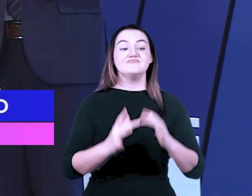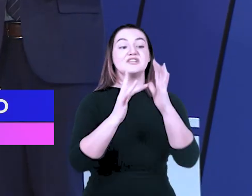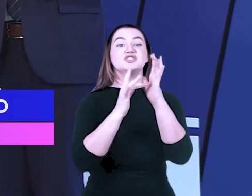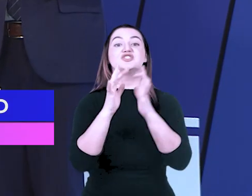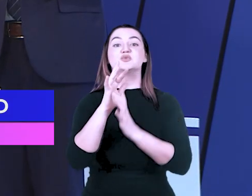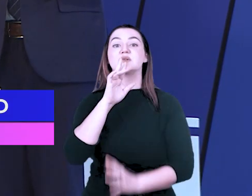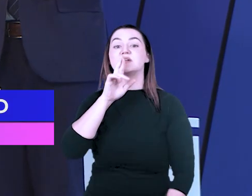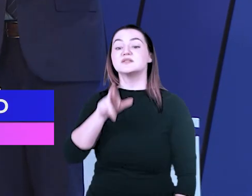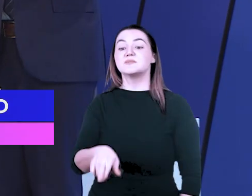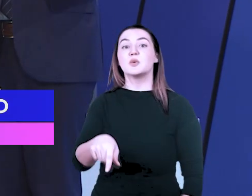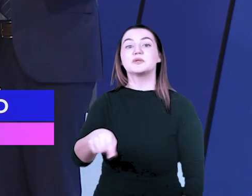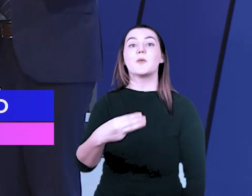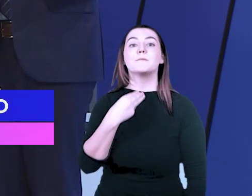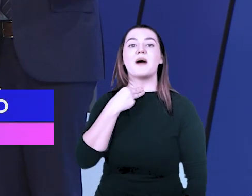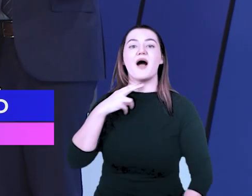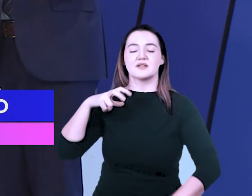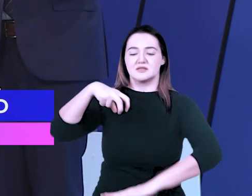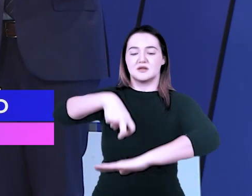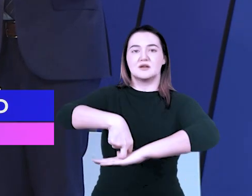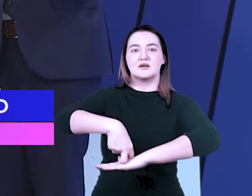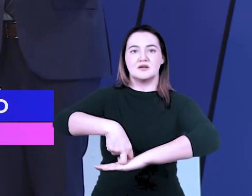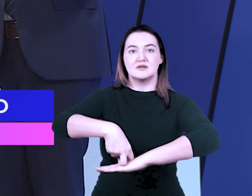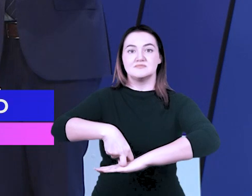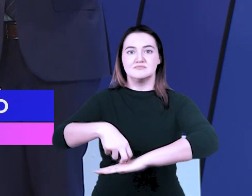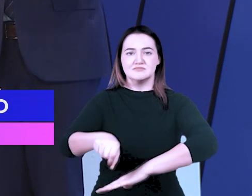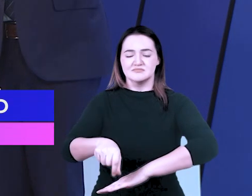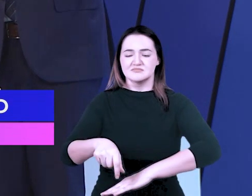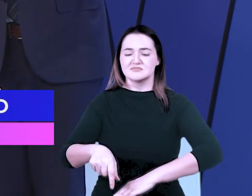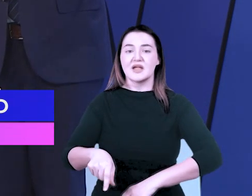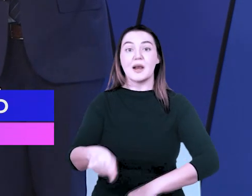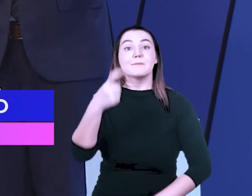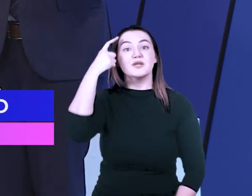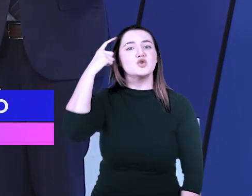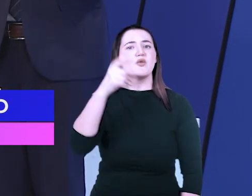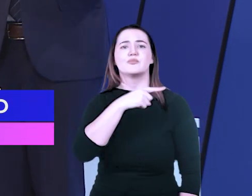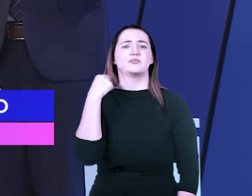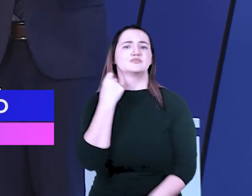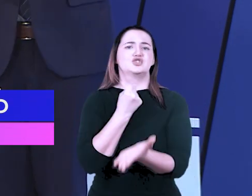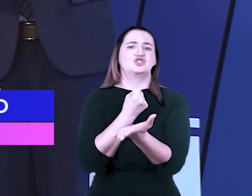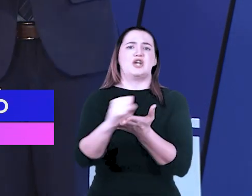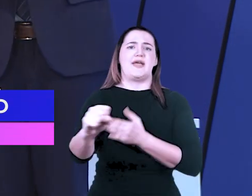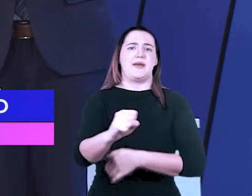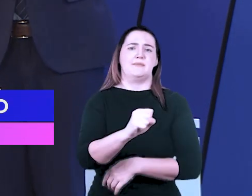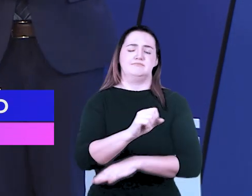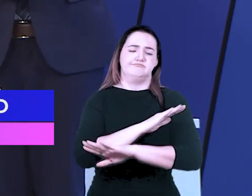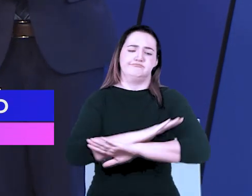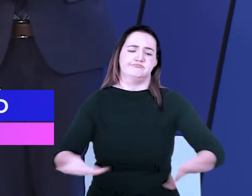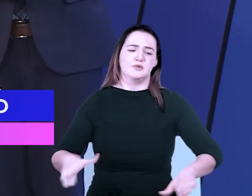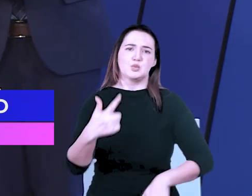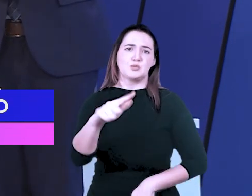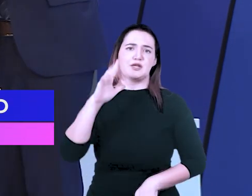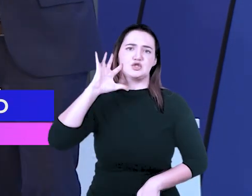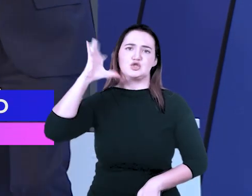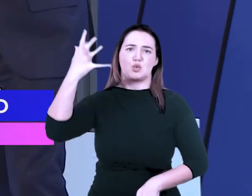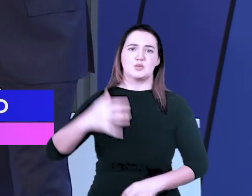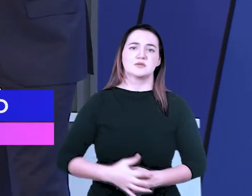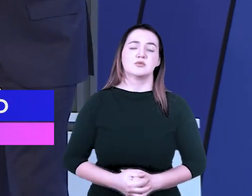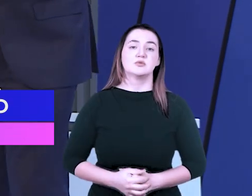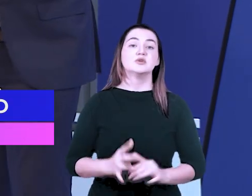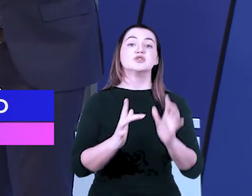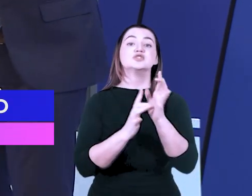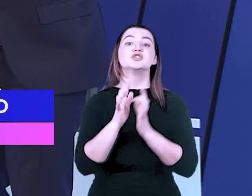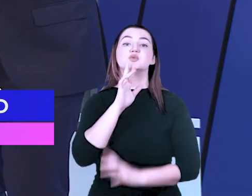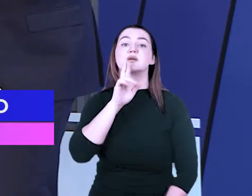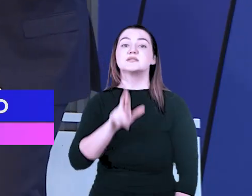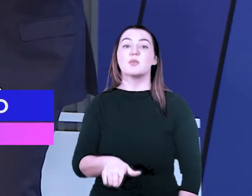para Jesus. Para Marta, aparentemente era o fim, porque Jesus chegou, Lázaro estava morto, não tinha solução. Mas olha o que